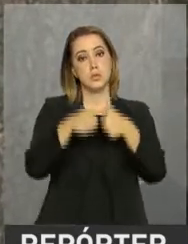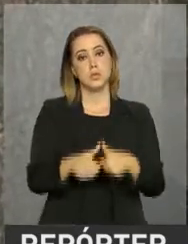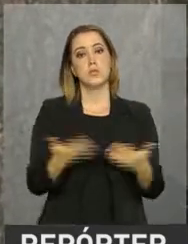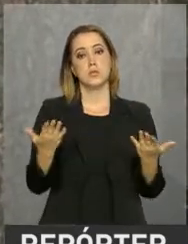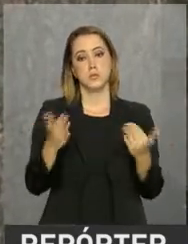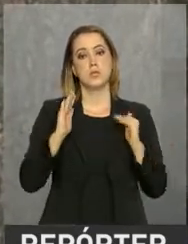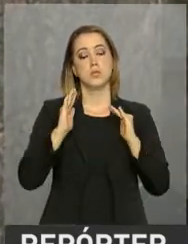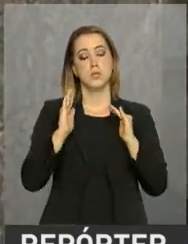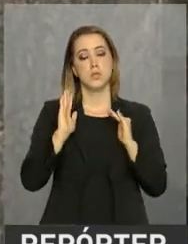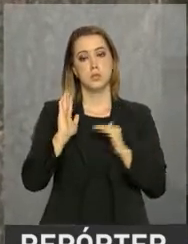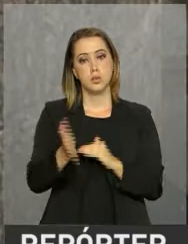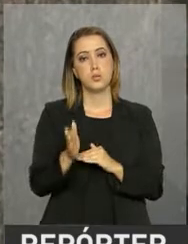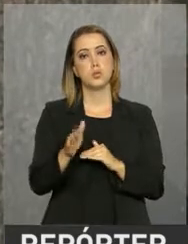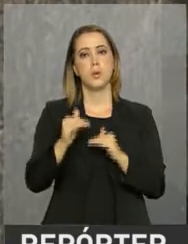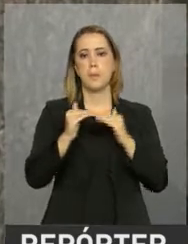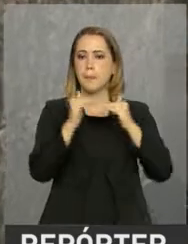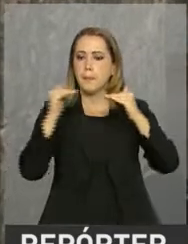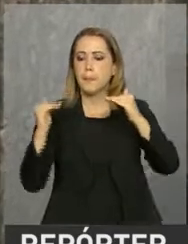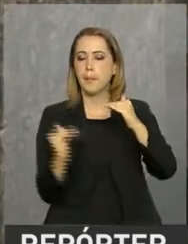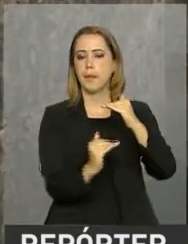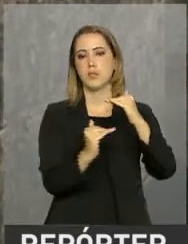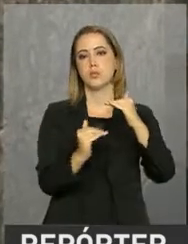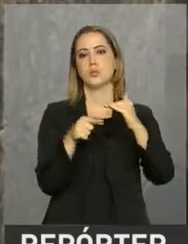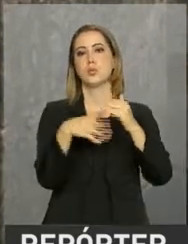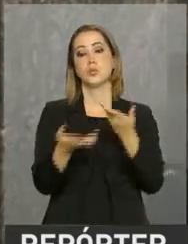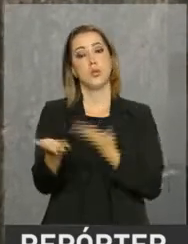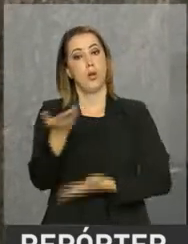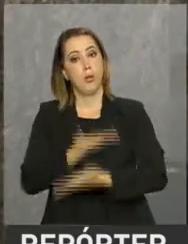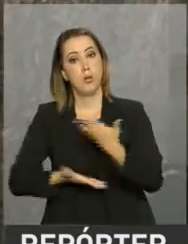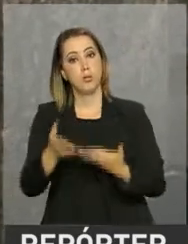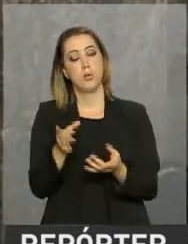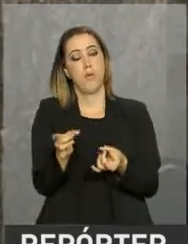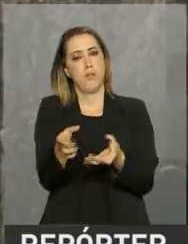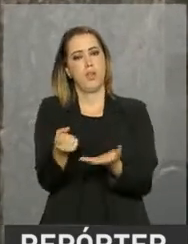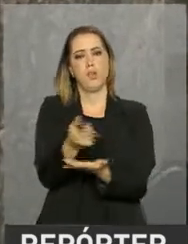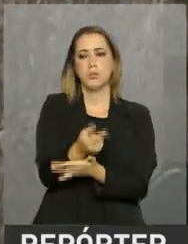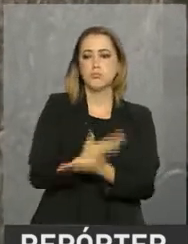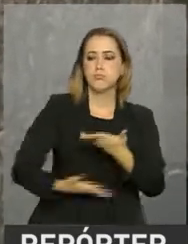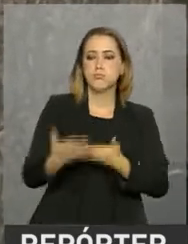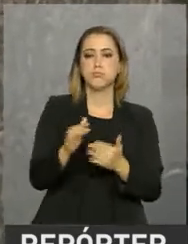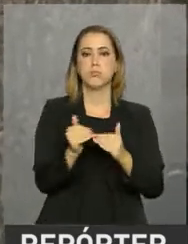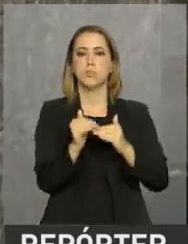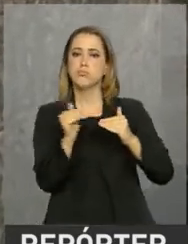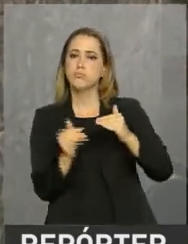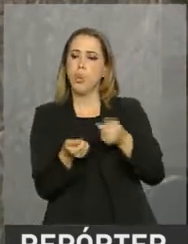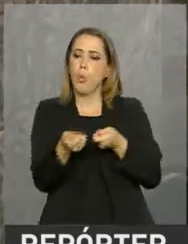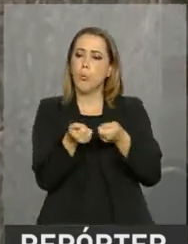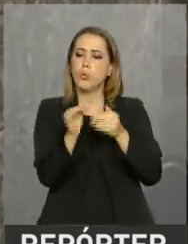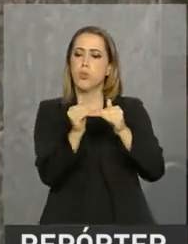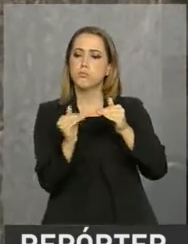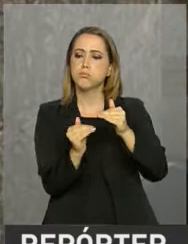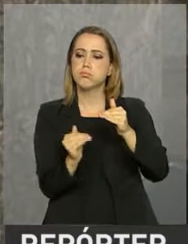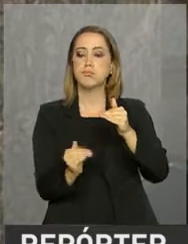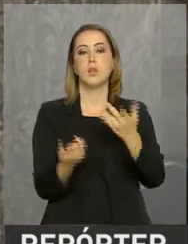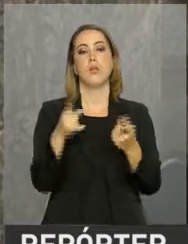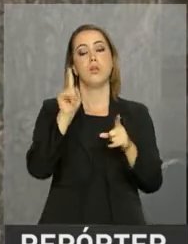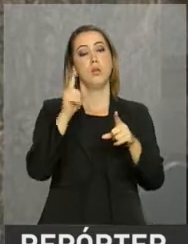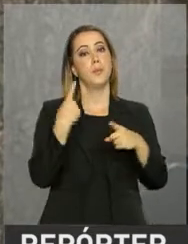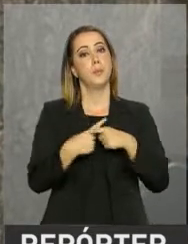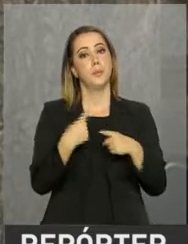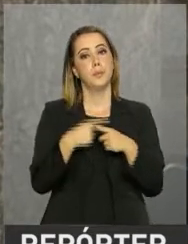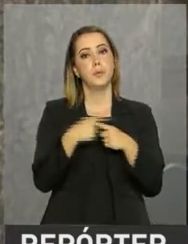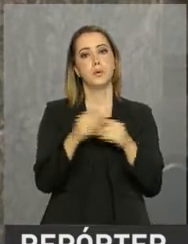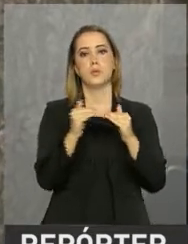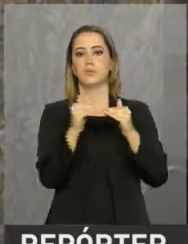num patamar baixo, e o mercado revisando isso um pouquinho para baixo, mas isso é muito em função exatamente